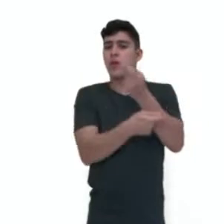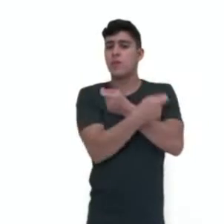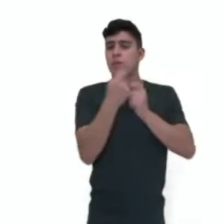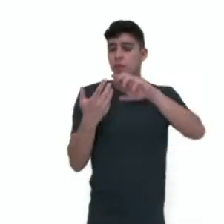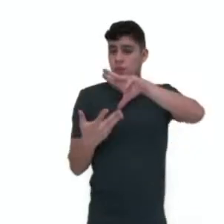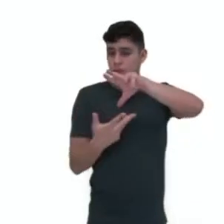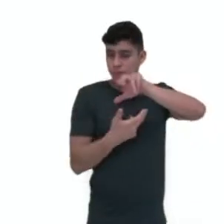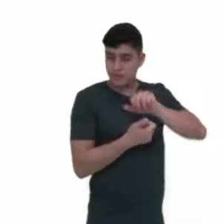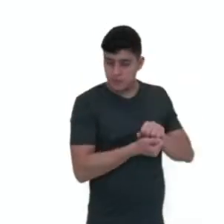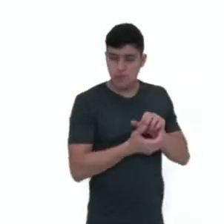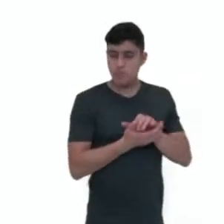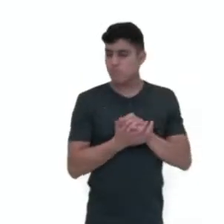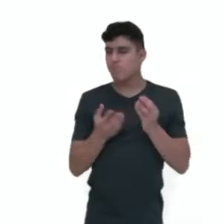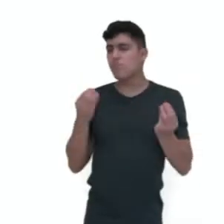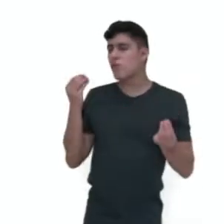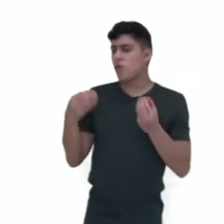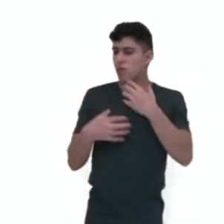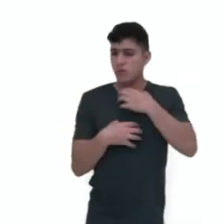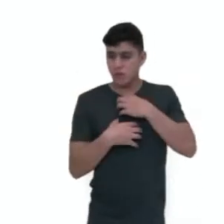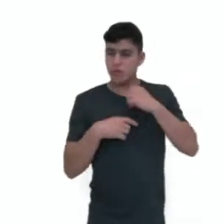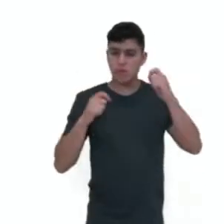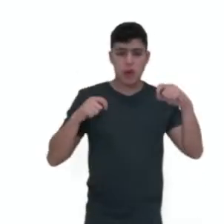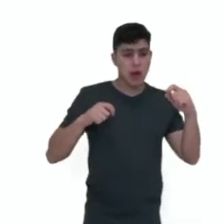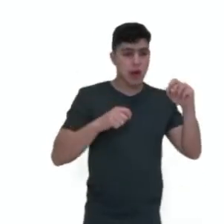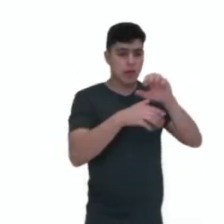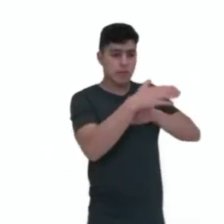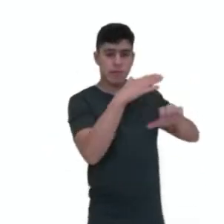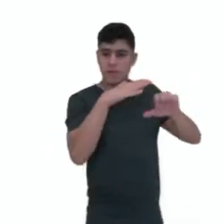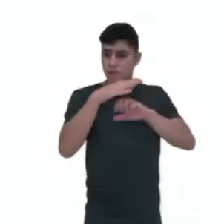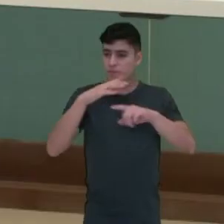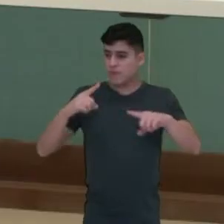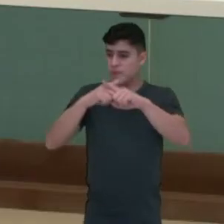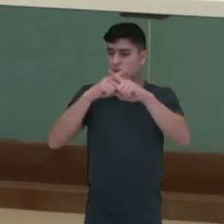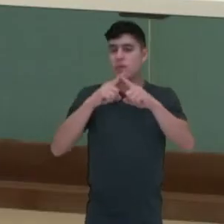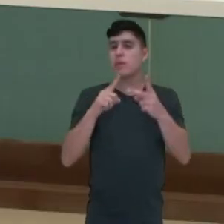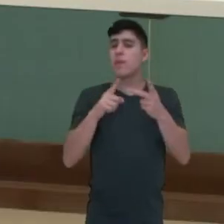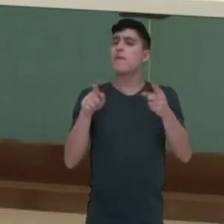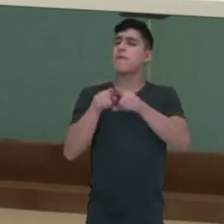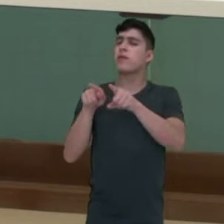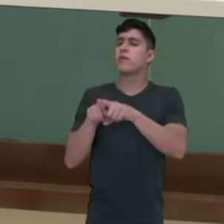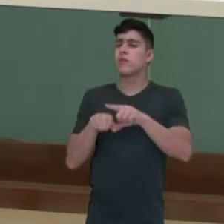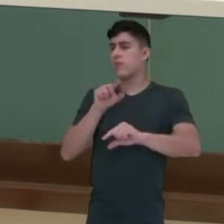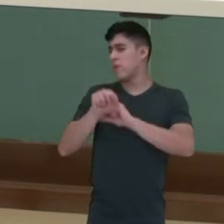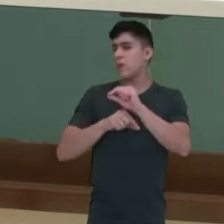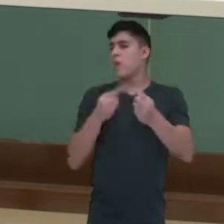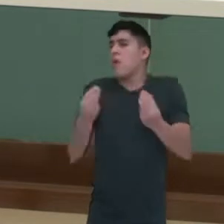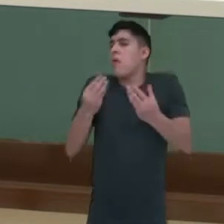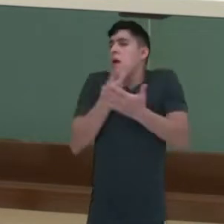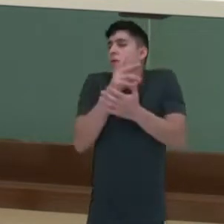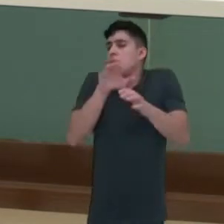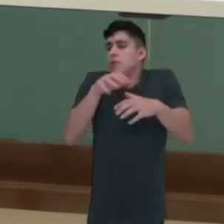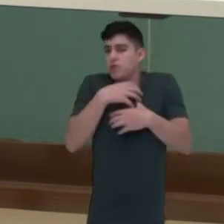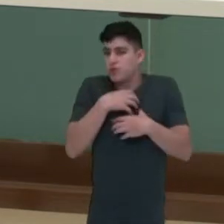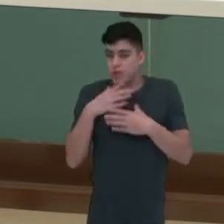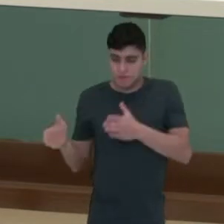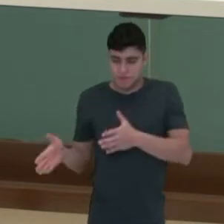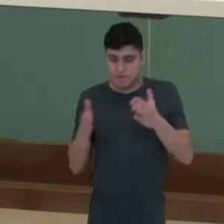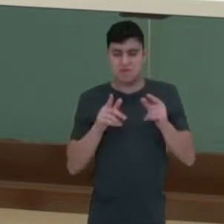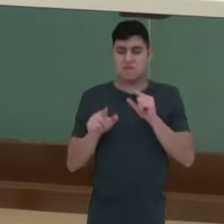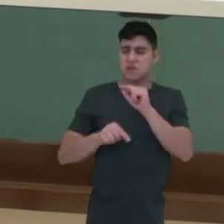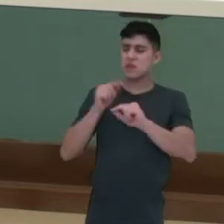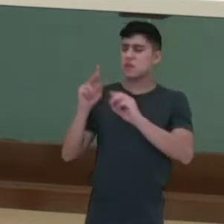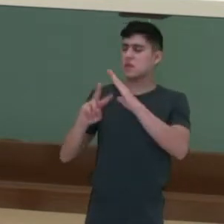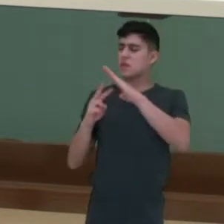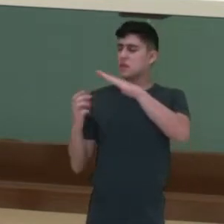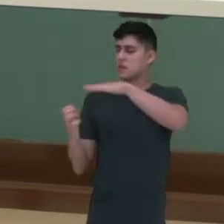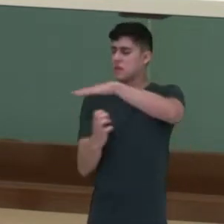as formas de concorrência e parceria existente entre as transnacionais. O que é uma transnacional, afinal de